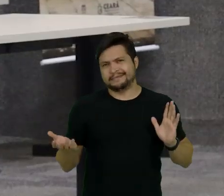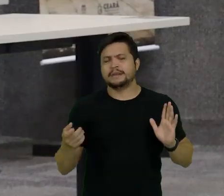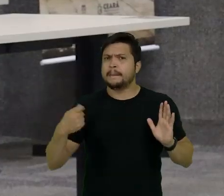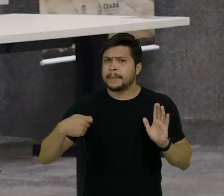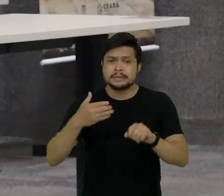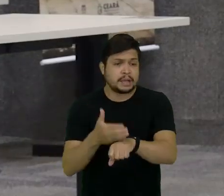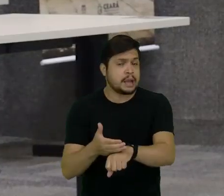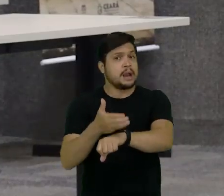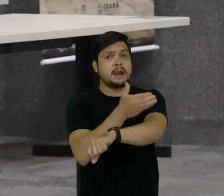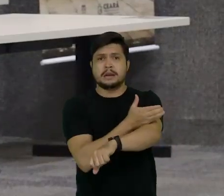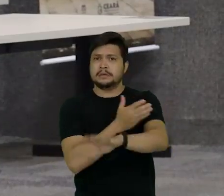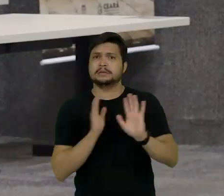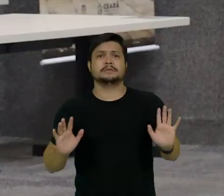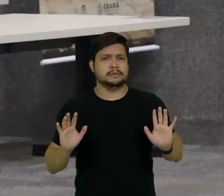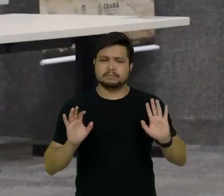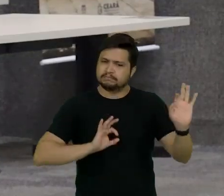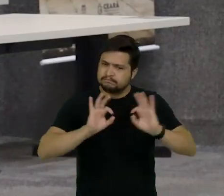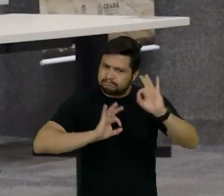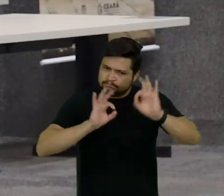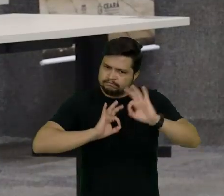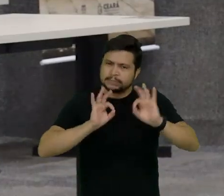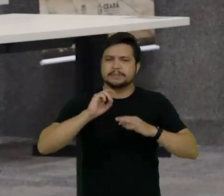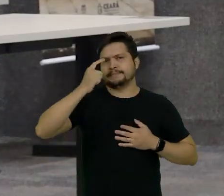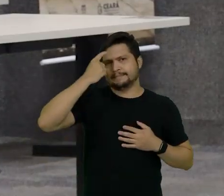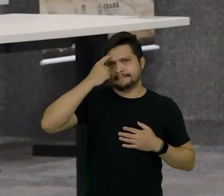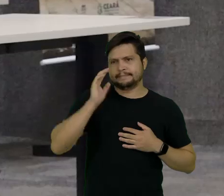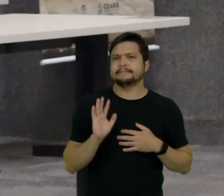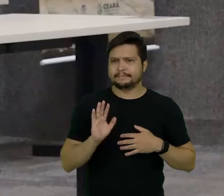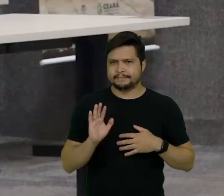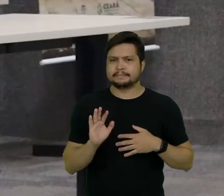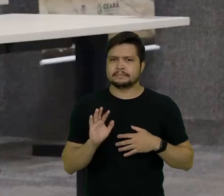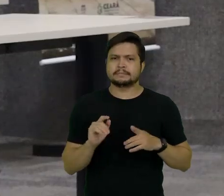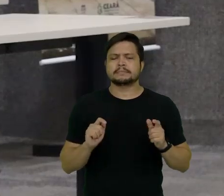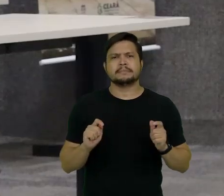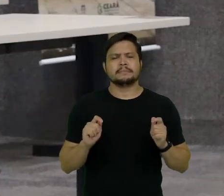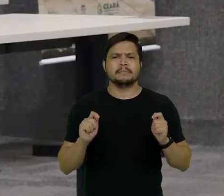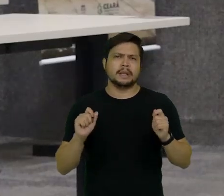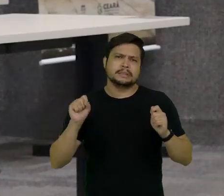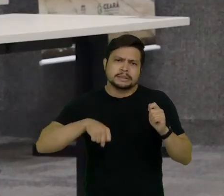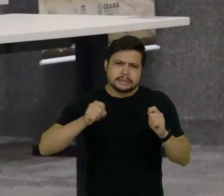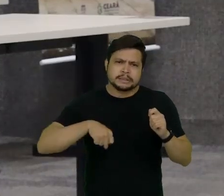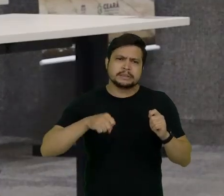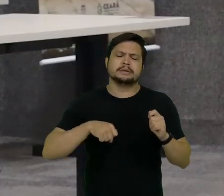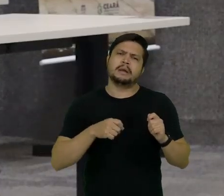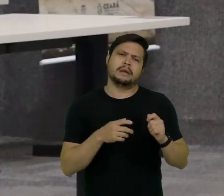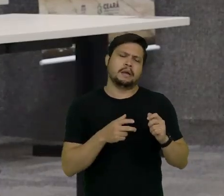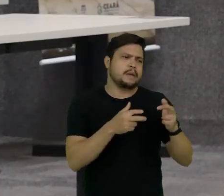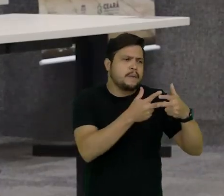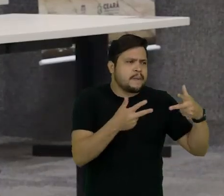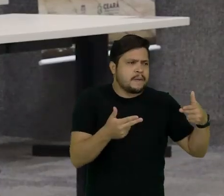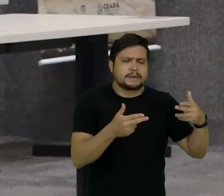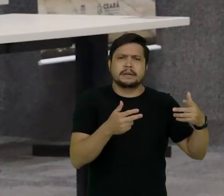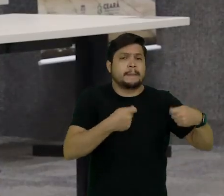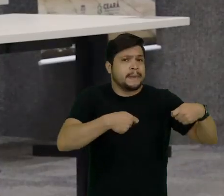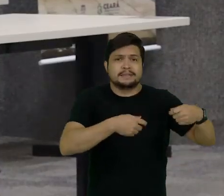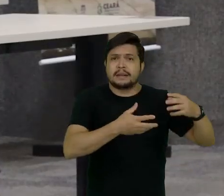é depois que o menino está morto que você vai querer ressuscitar. A gente tem que se antecipar para que a gente dê um fim